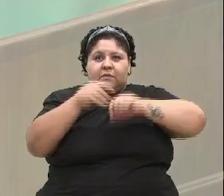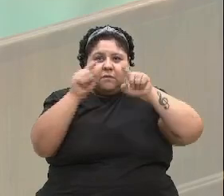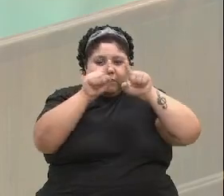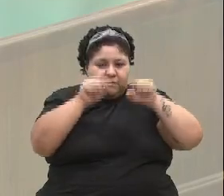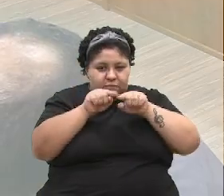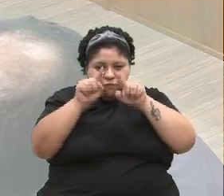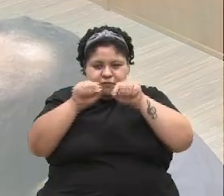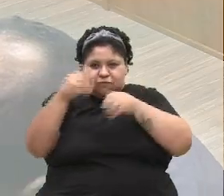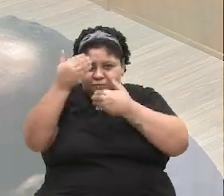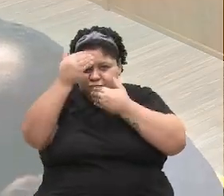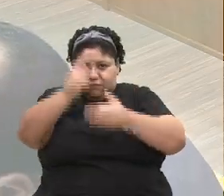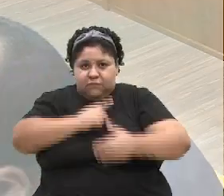Obrigado Presidente com a palavra